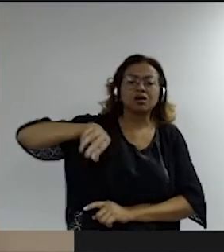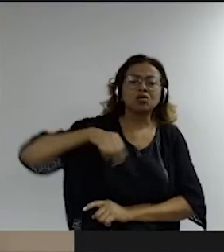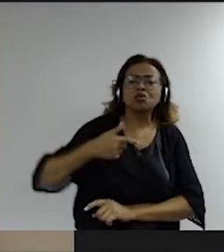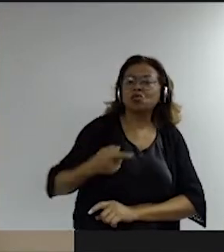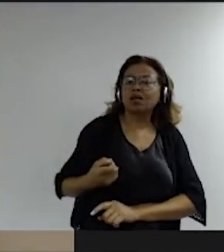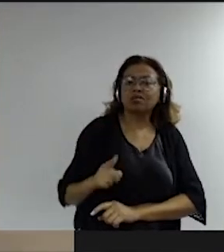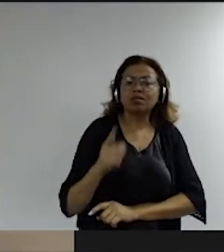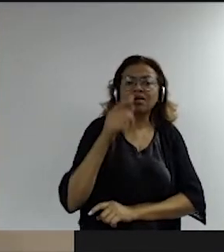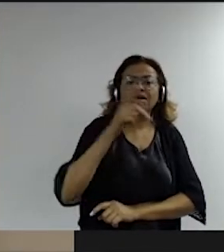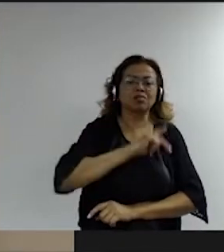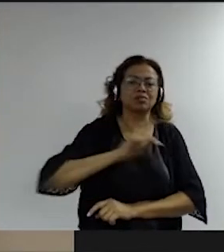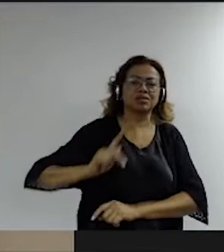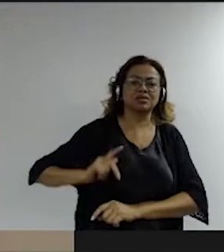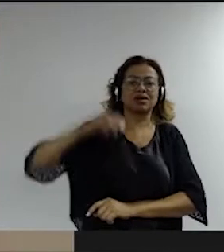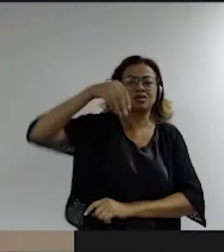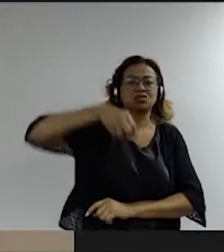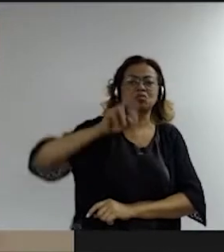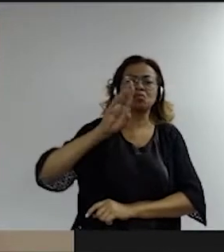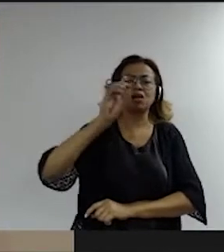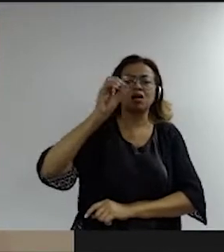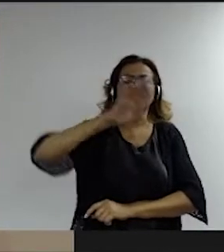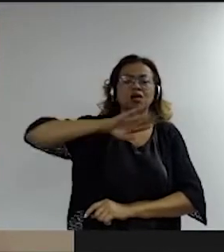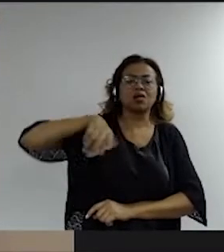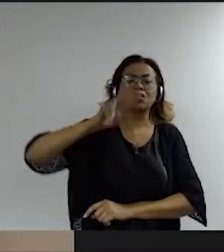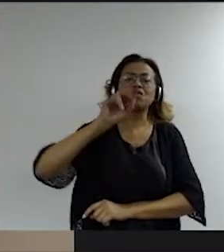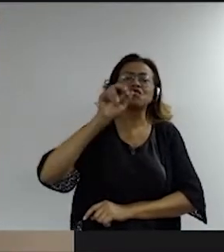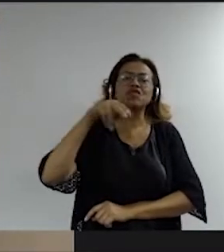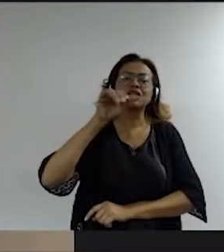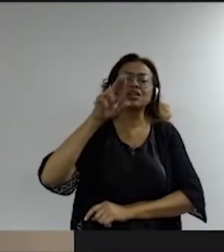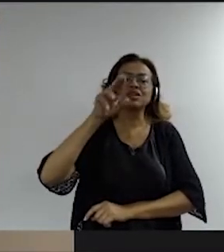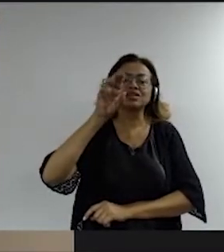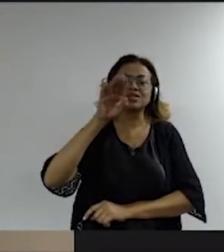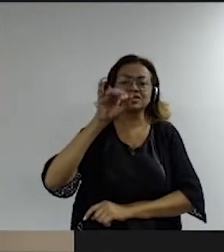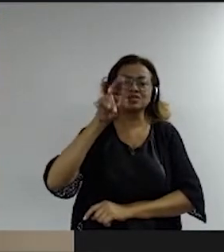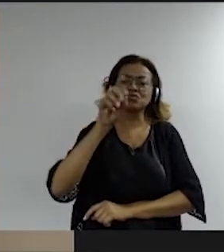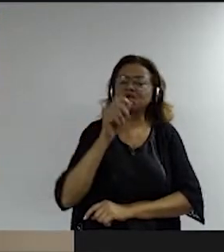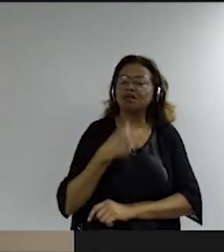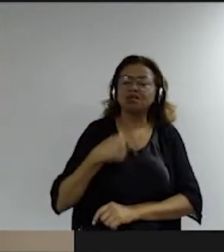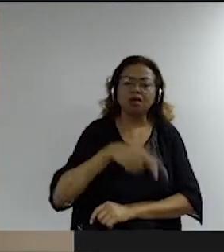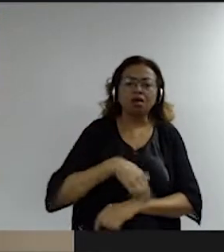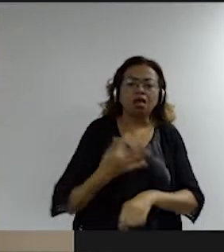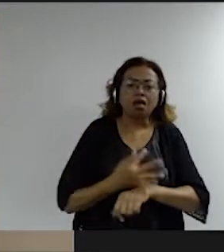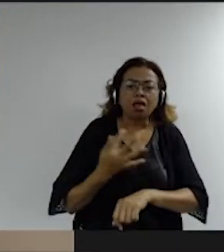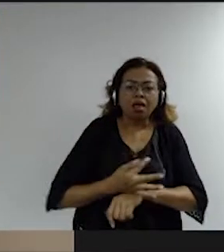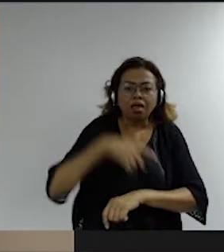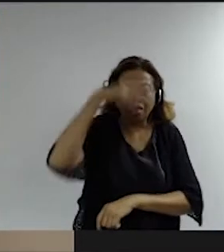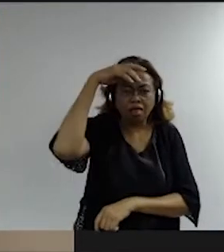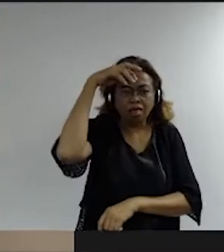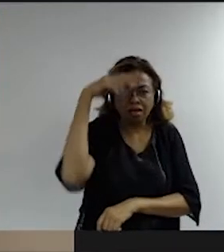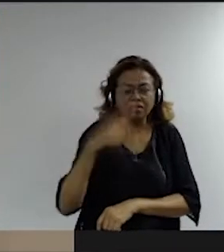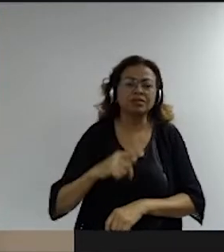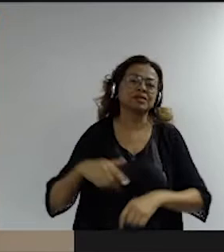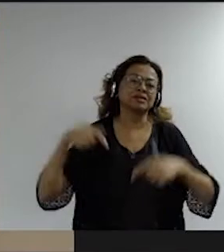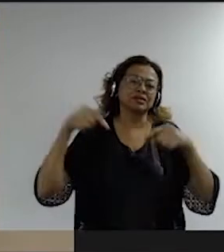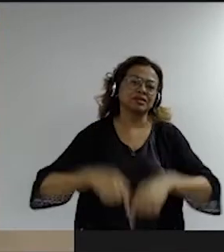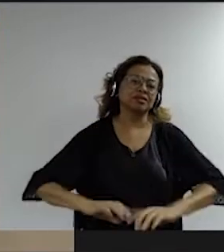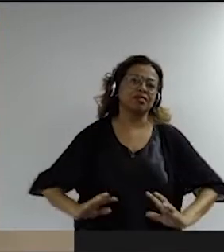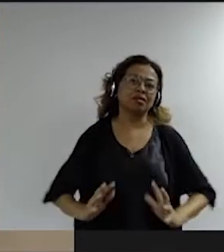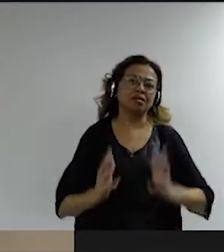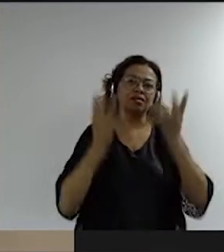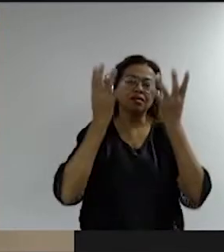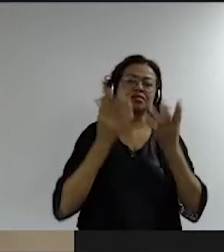Vinícius, que foram absolutamente incansáveis nesse evento, né? Evento que muitos